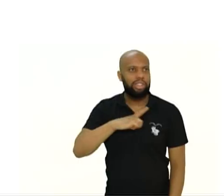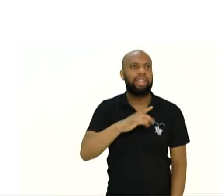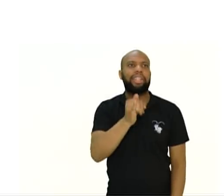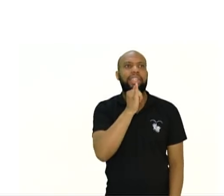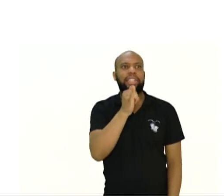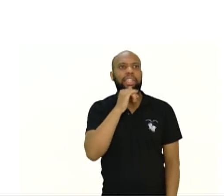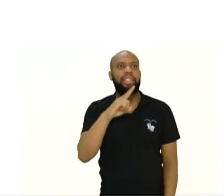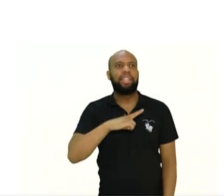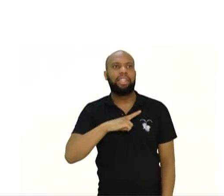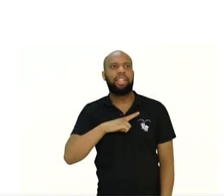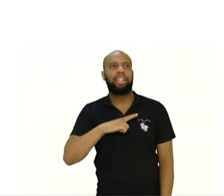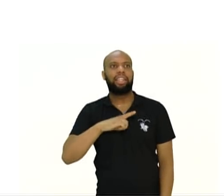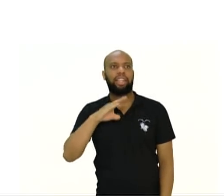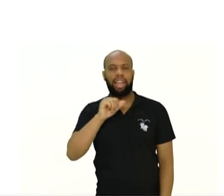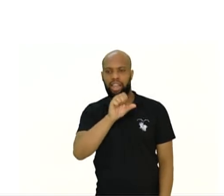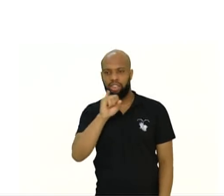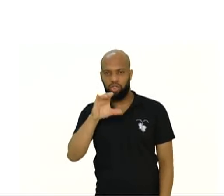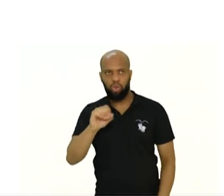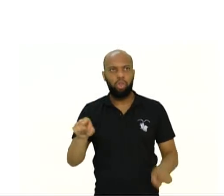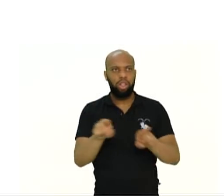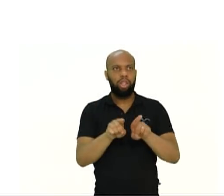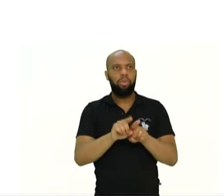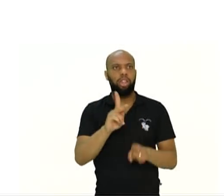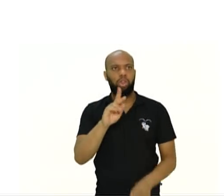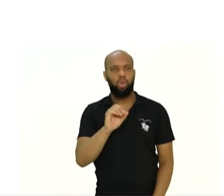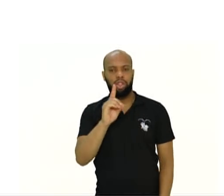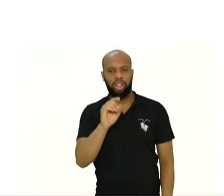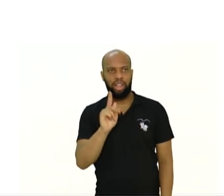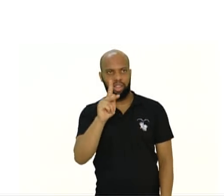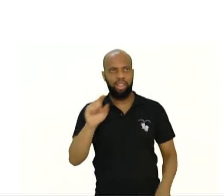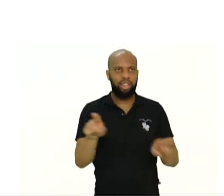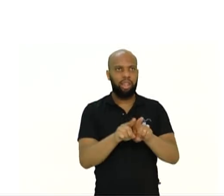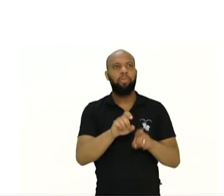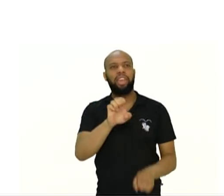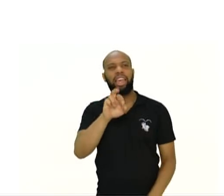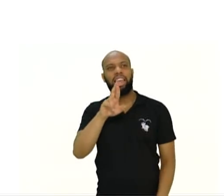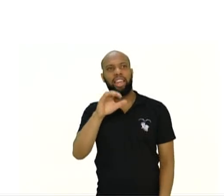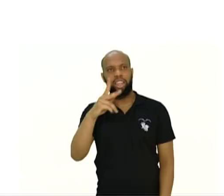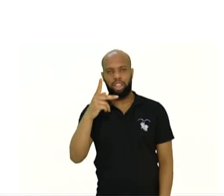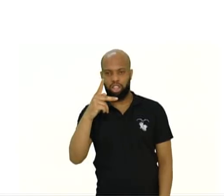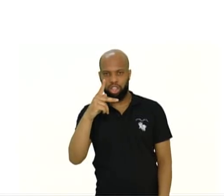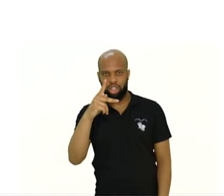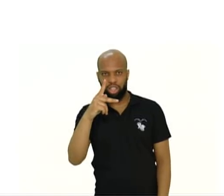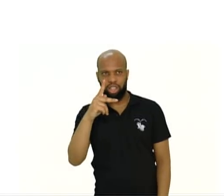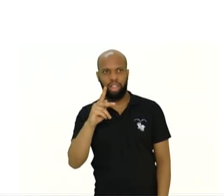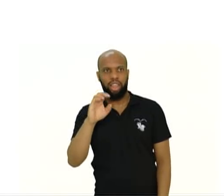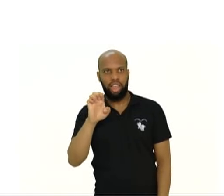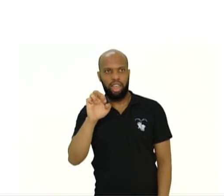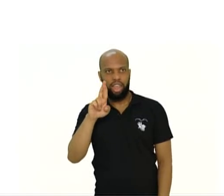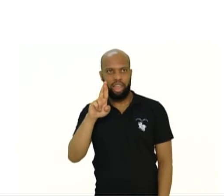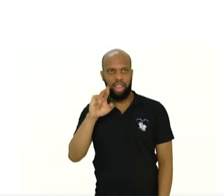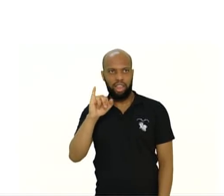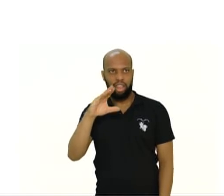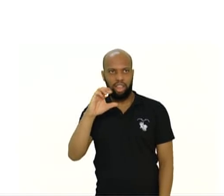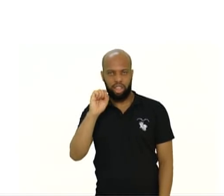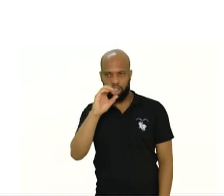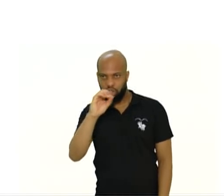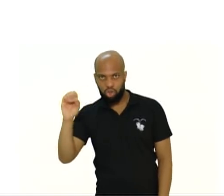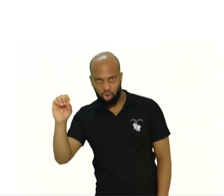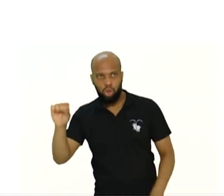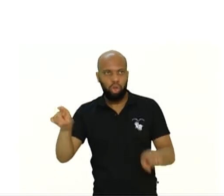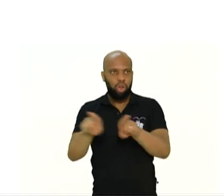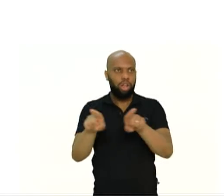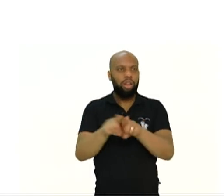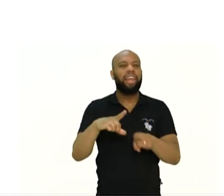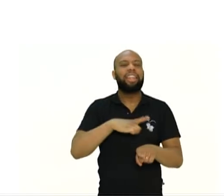por exemplo, Casio, Kodaxon, Ericsson, no setor automobilístico, BMW,